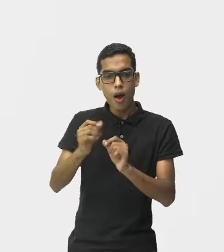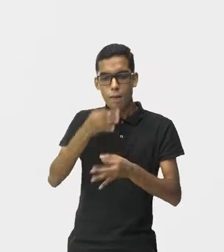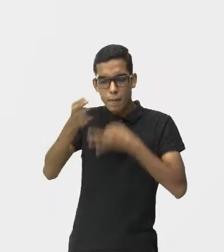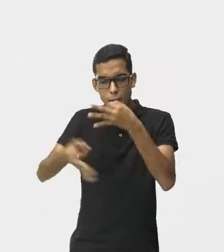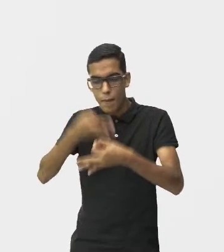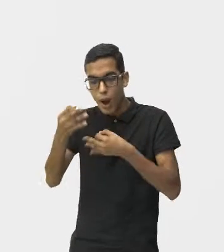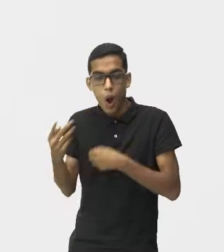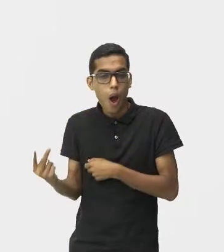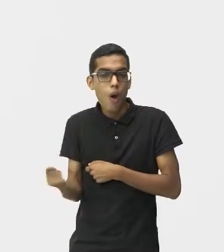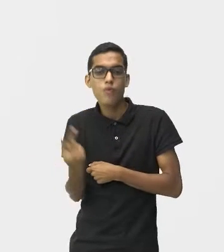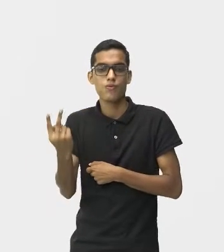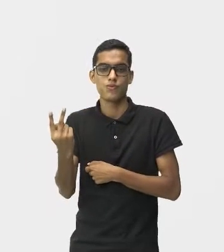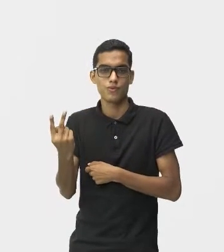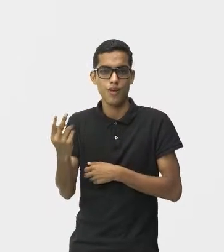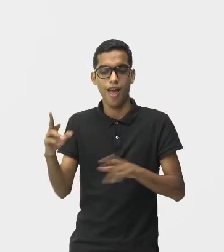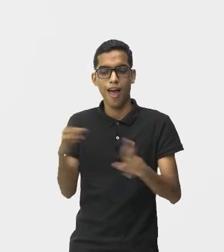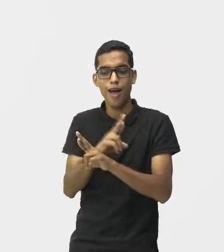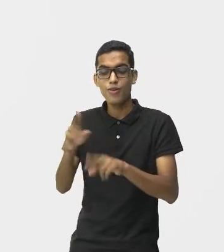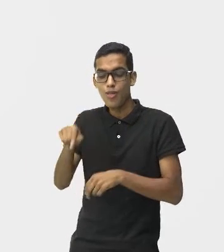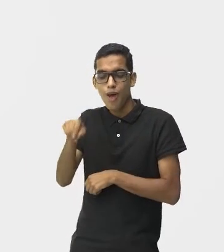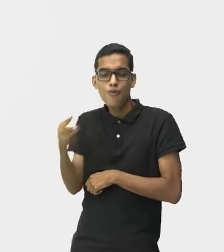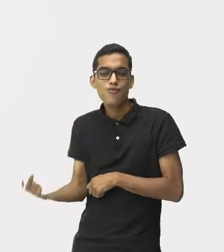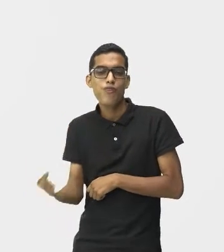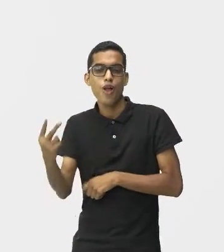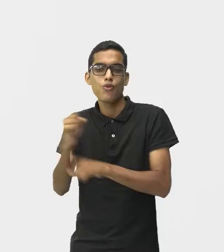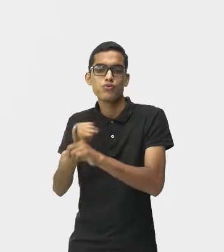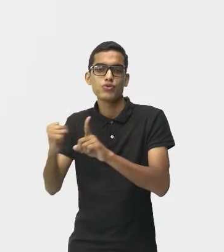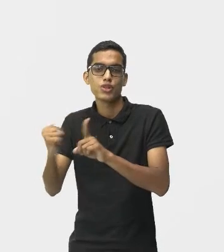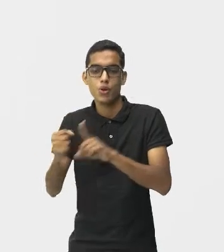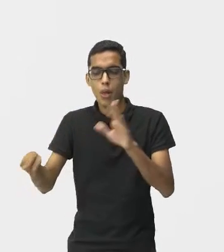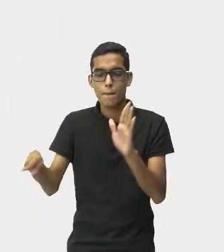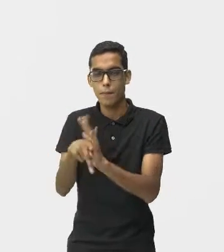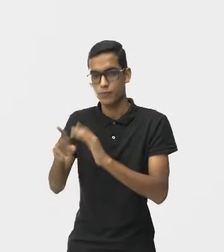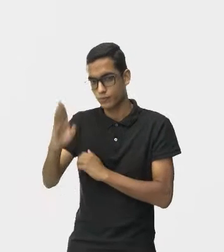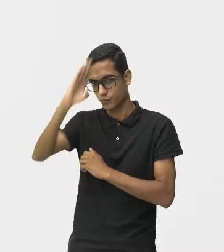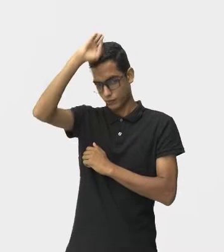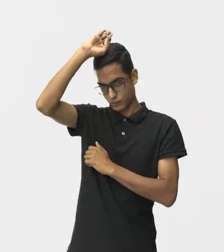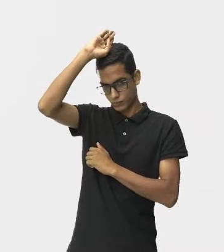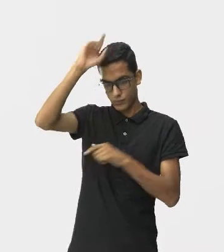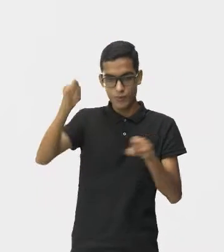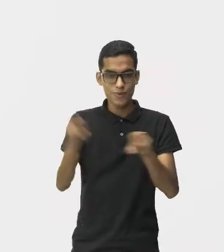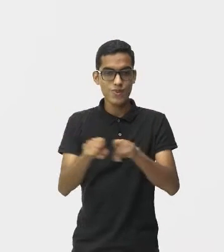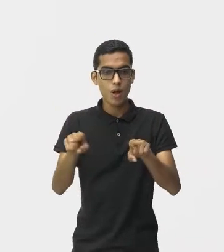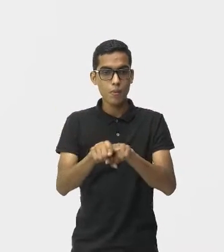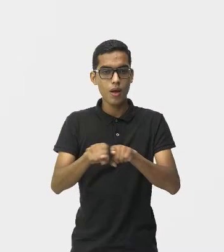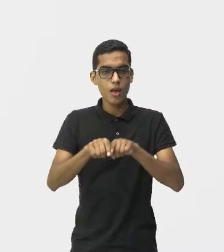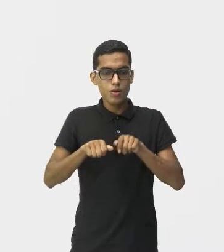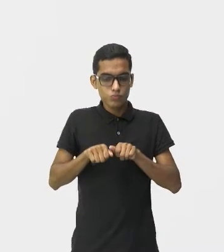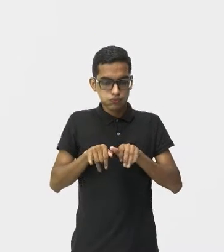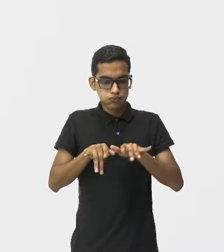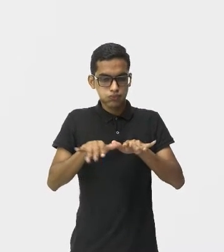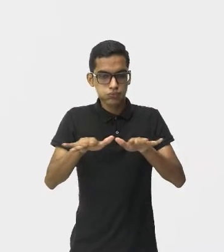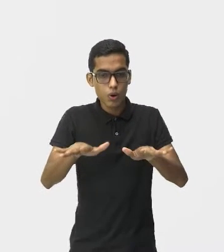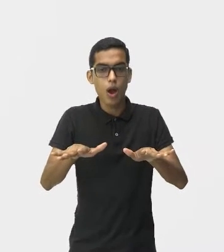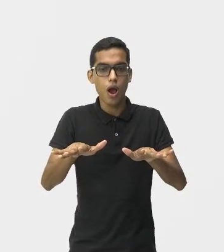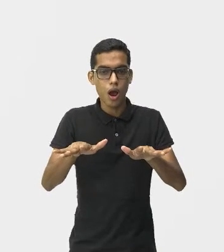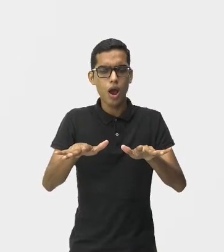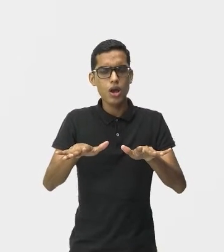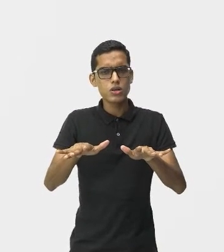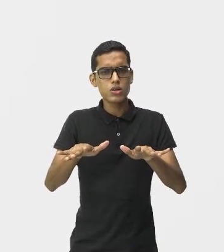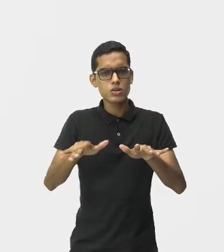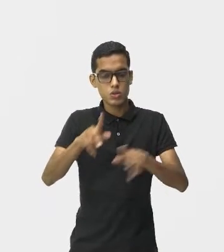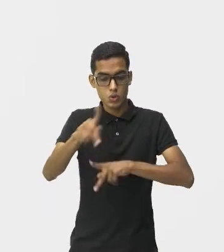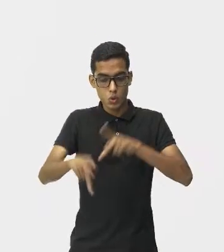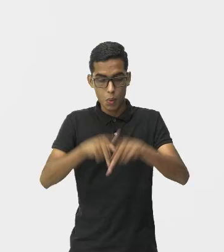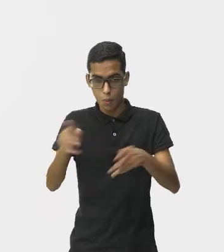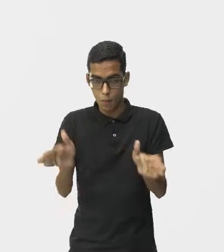proporcionou a expansão entre os plebeus. Por quê, gente? Porque o cristianismo trouxe consigo uma doutrina que até